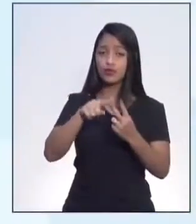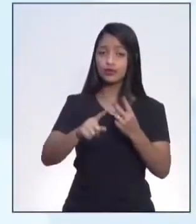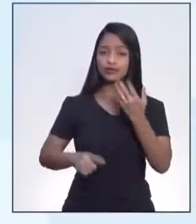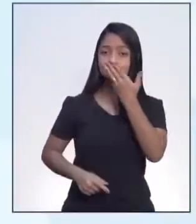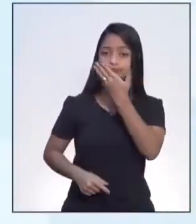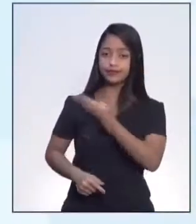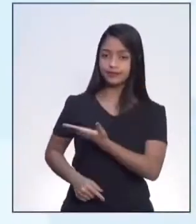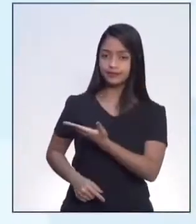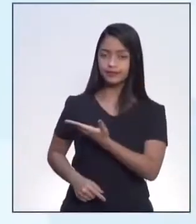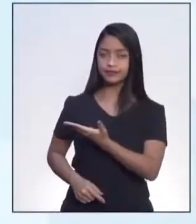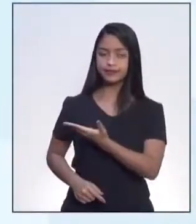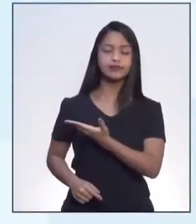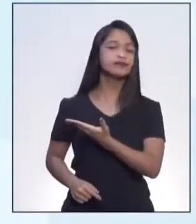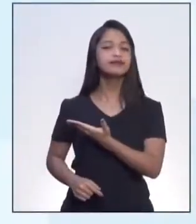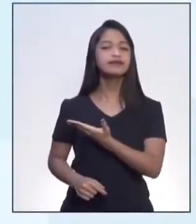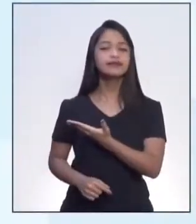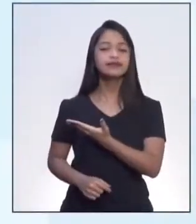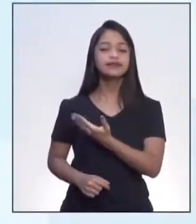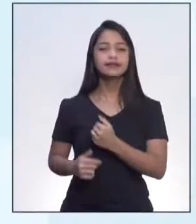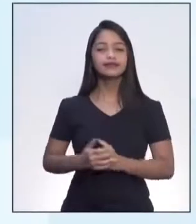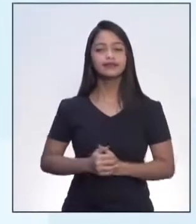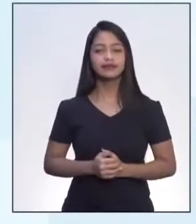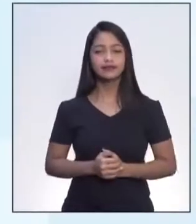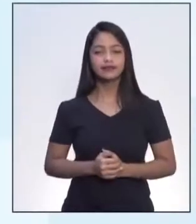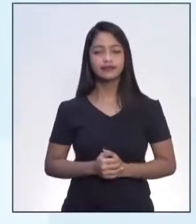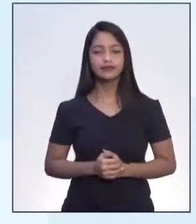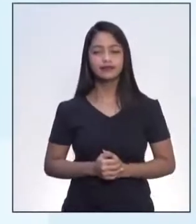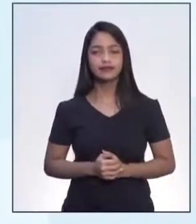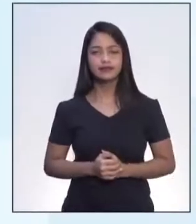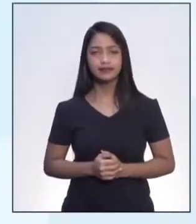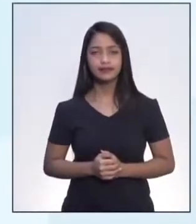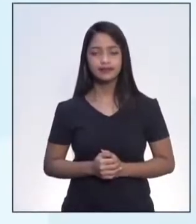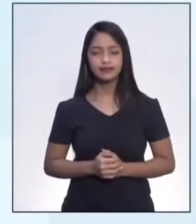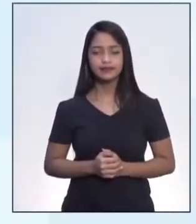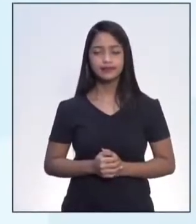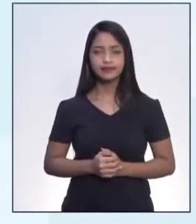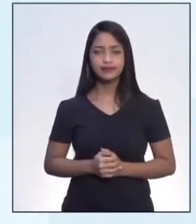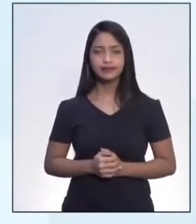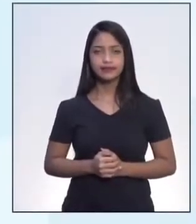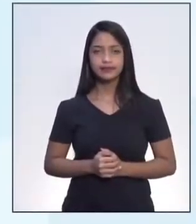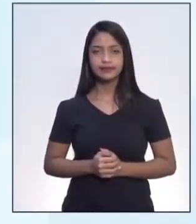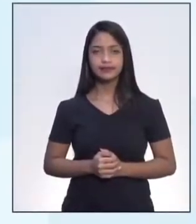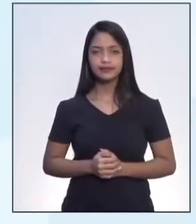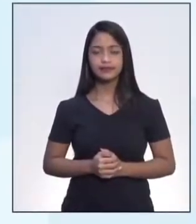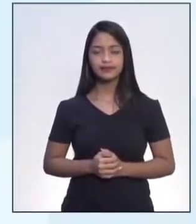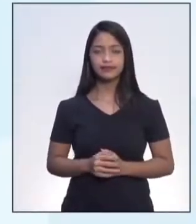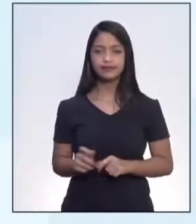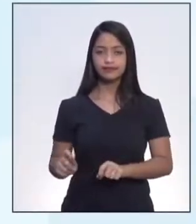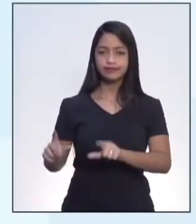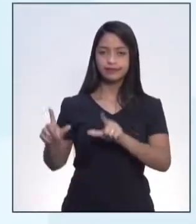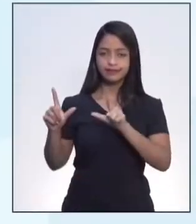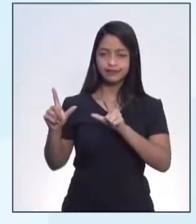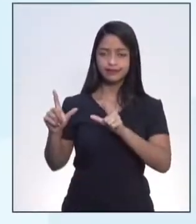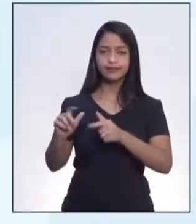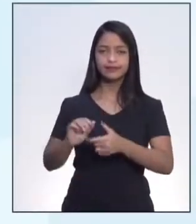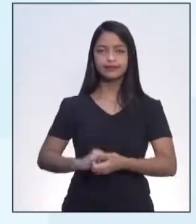para vocês verem. Deixa eu vou colocar aqui na tela para vocês.